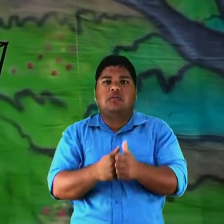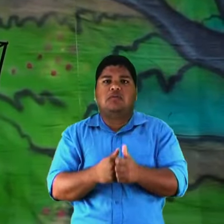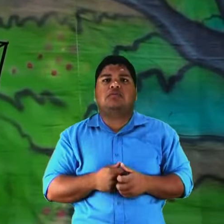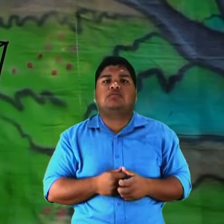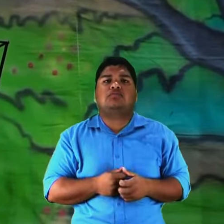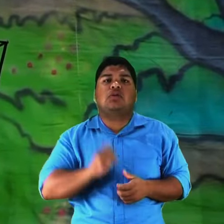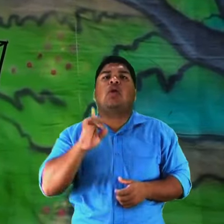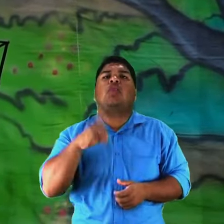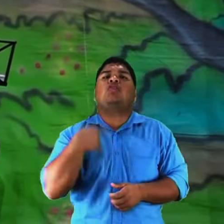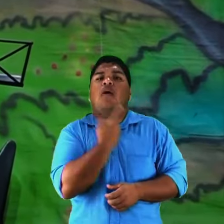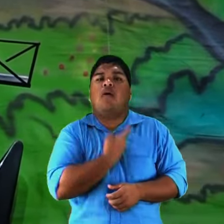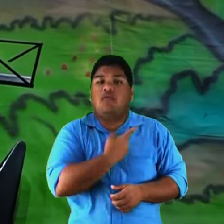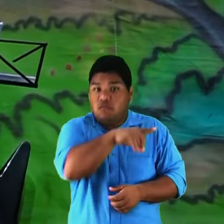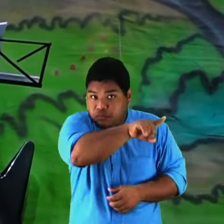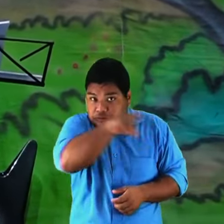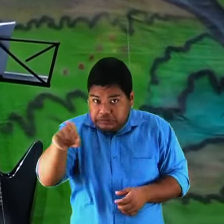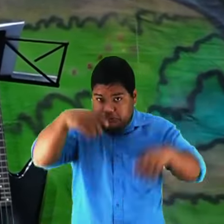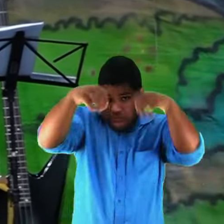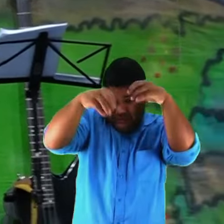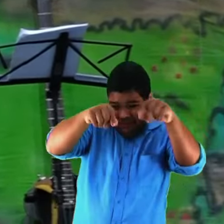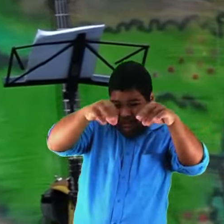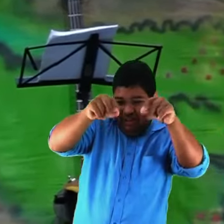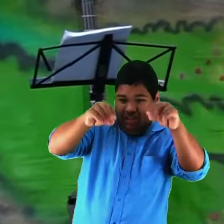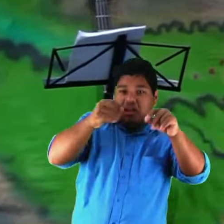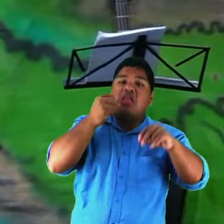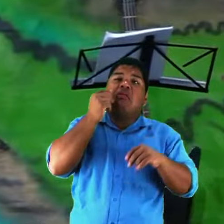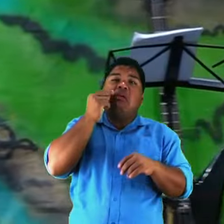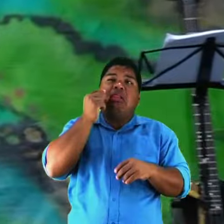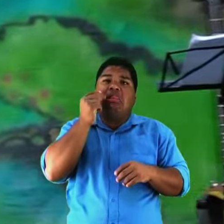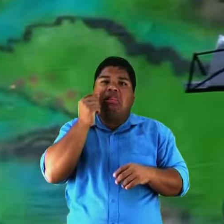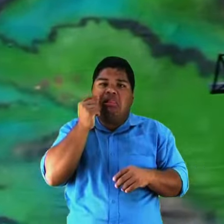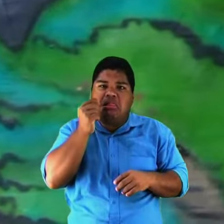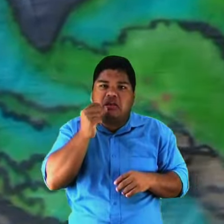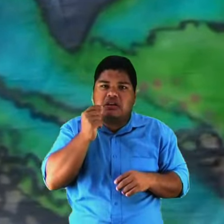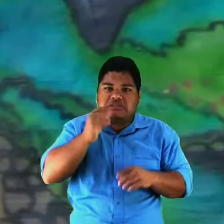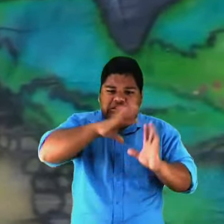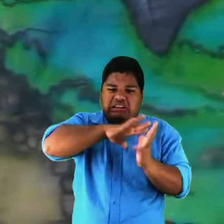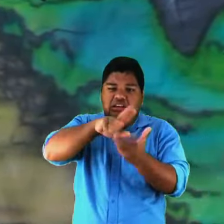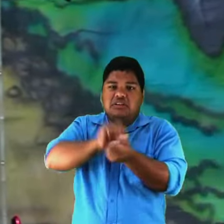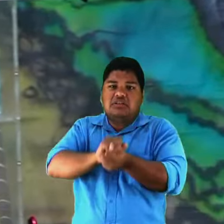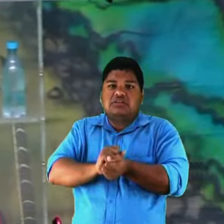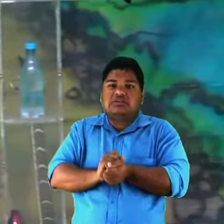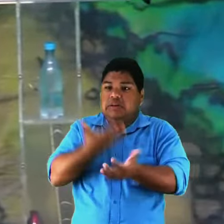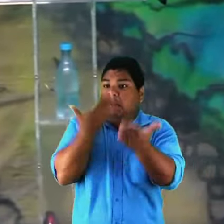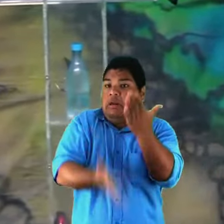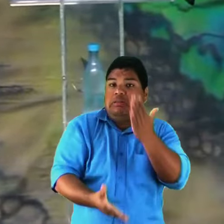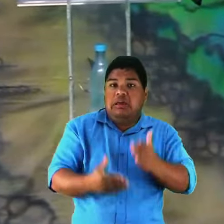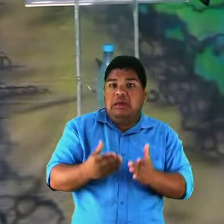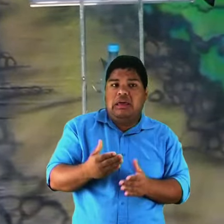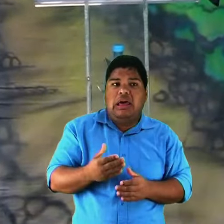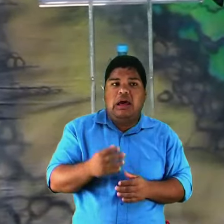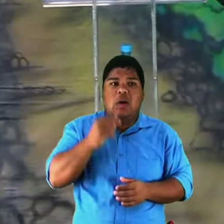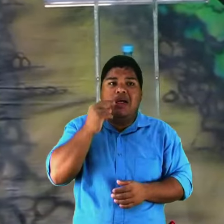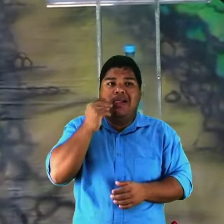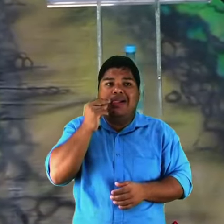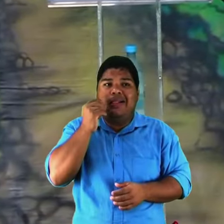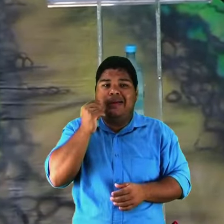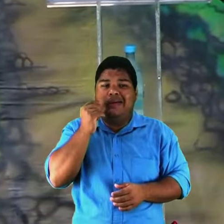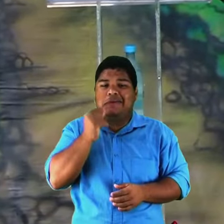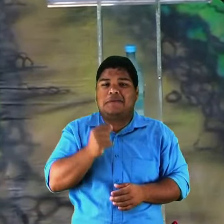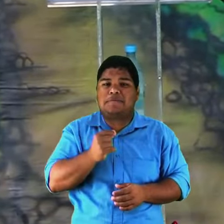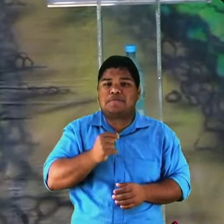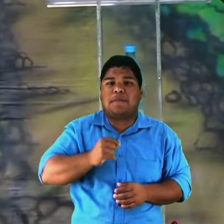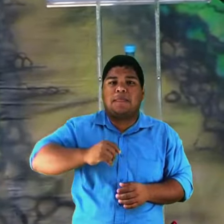sal da terra. Se o sal perder o sabor, como restaurá-lo? Não servirá para nada, a não ser para ser lançado fora e pisado pelos